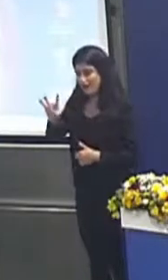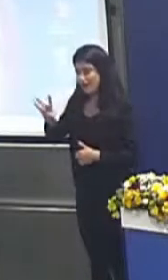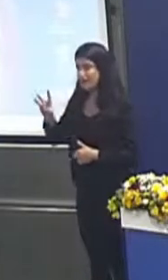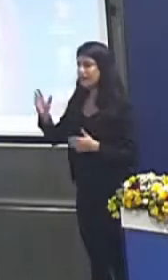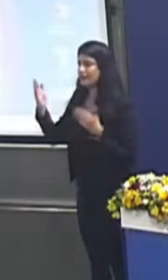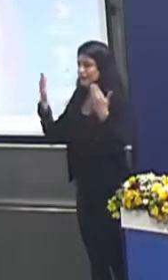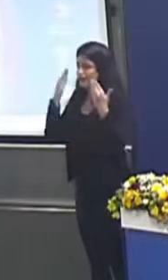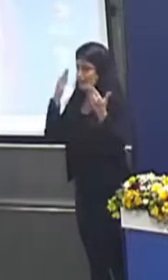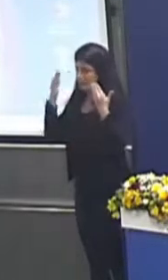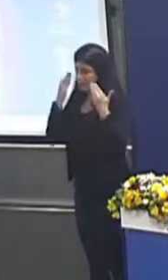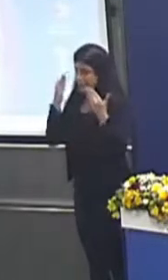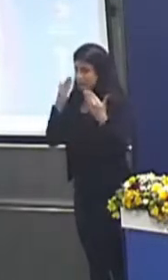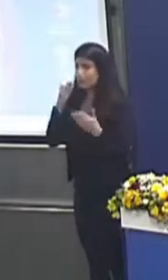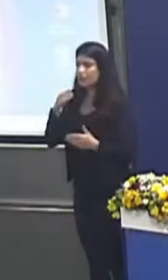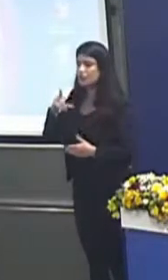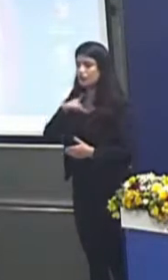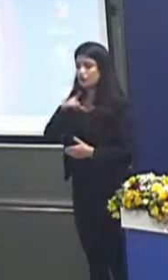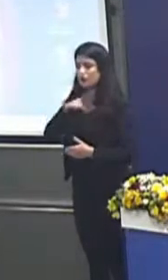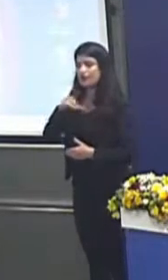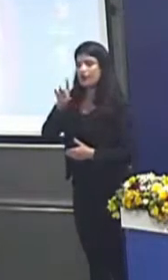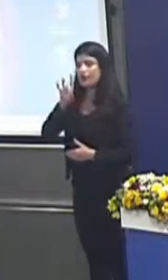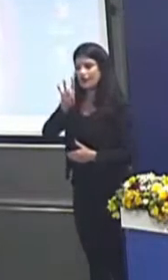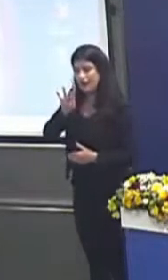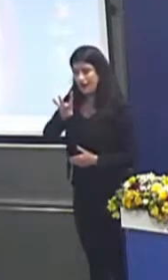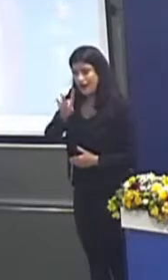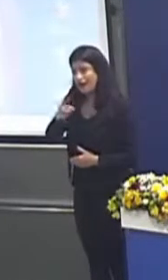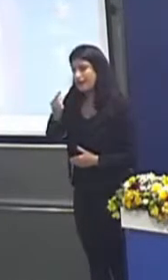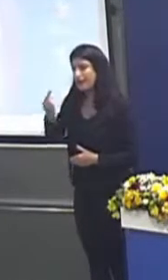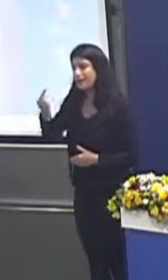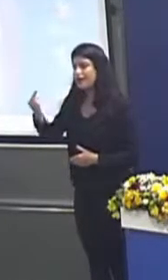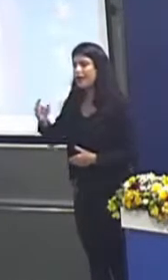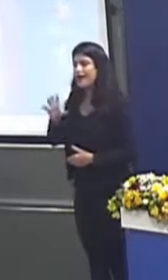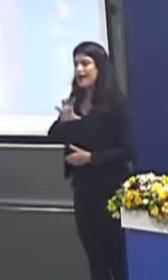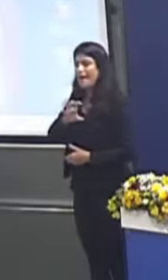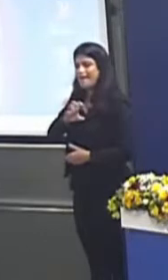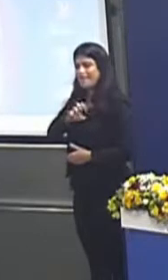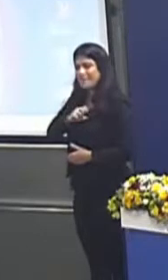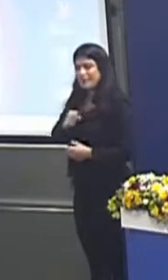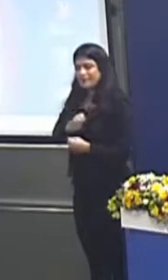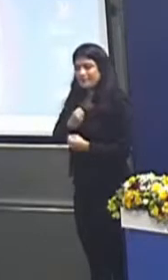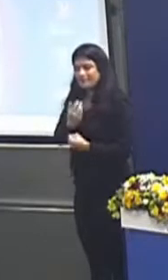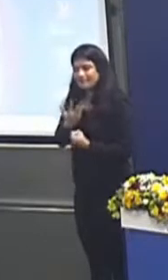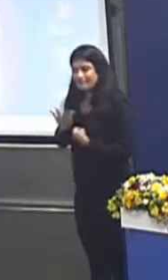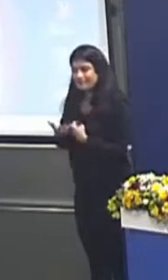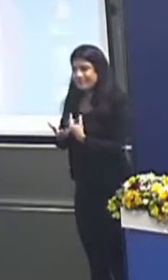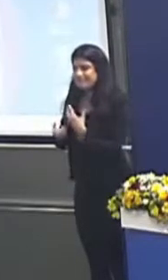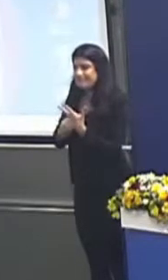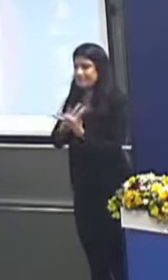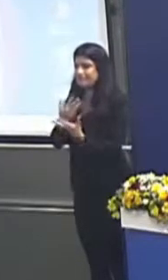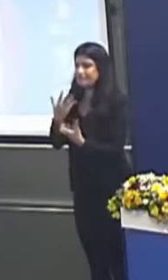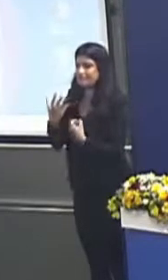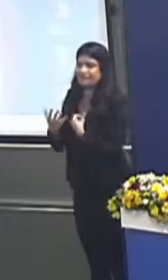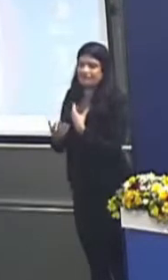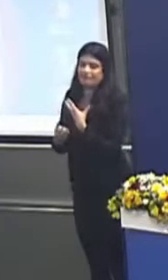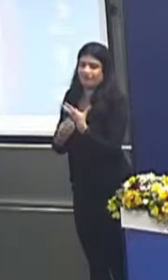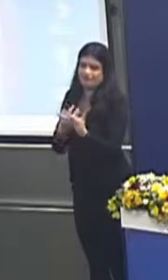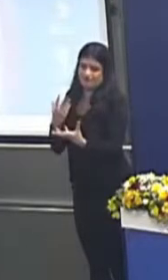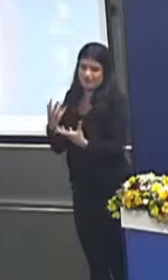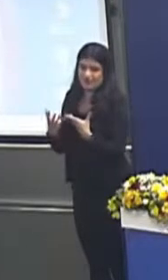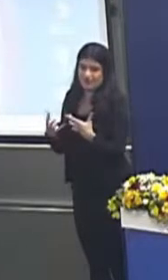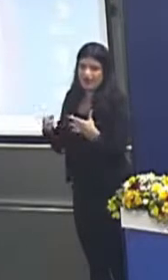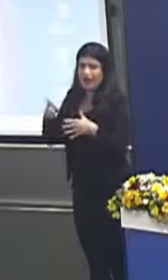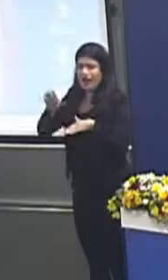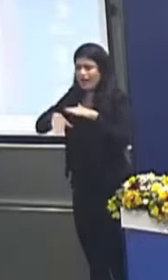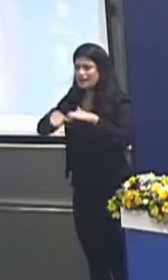cada psicólogo, a cada um que, com esse amor que transborda nos mais diversos campos, às